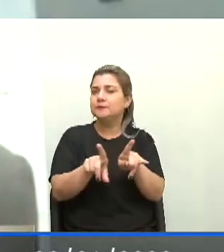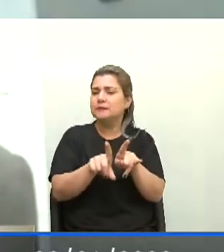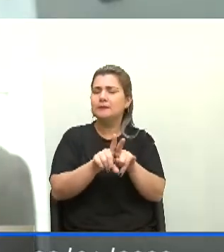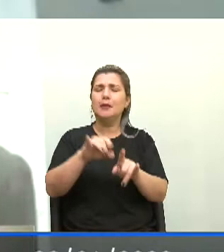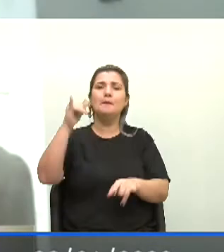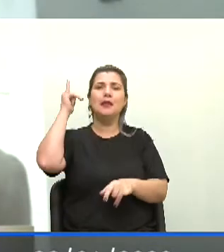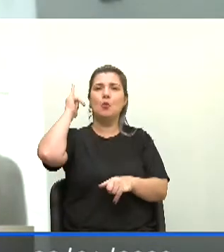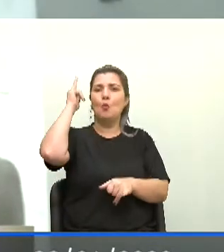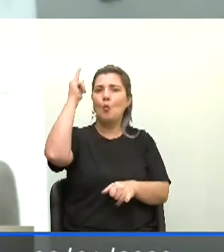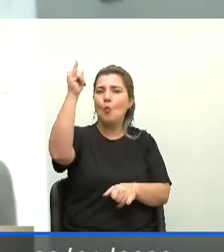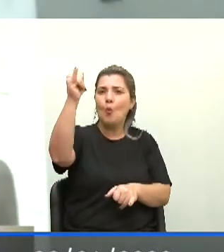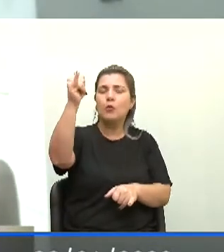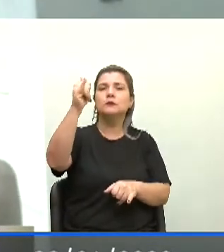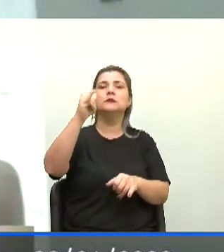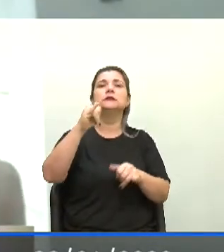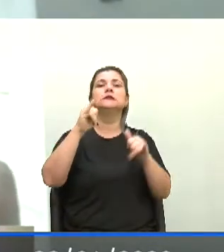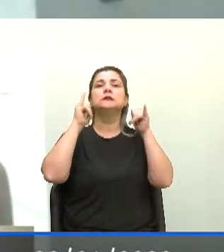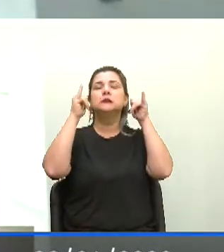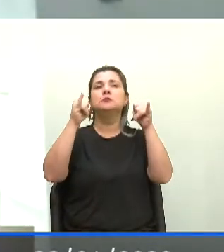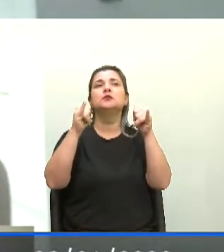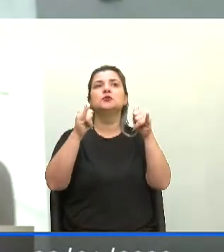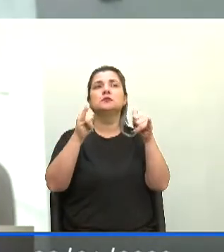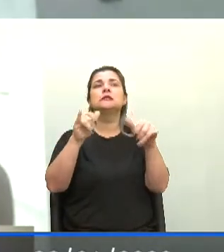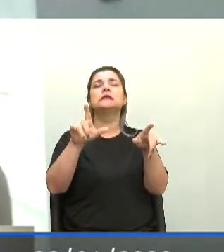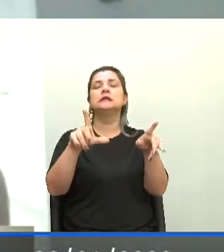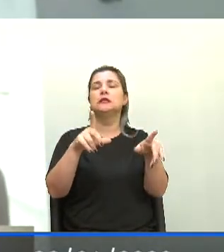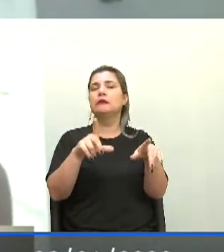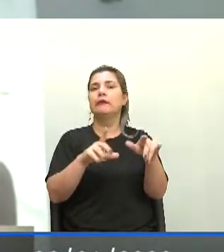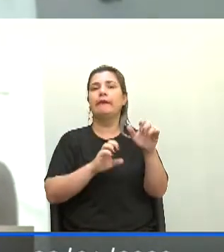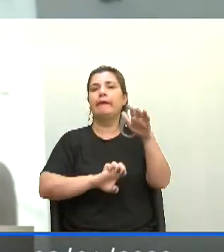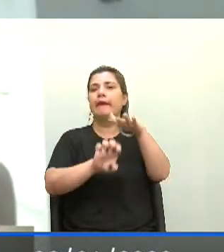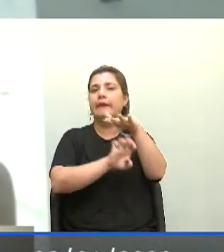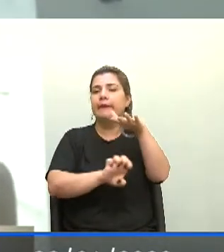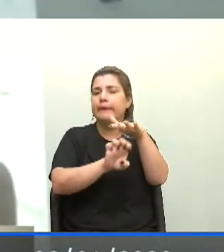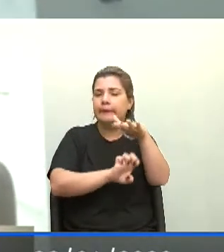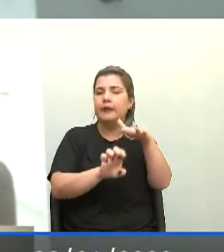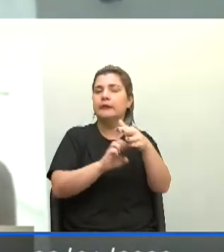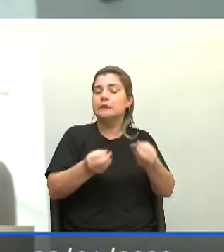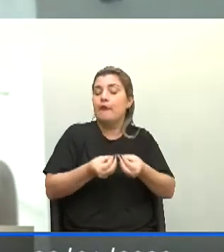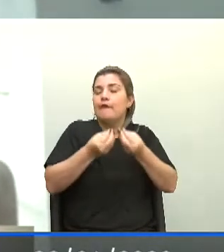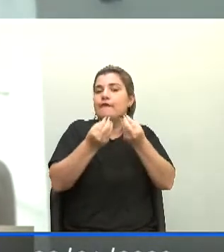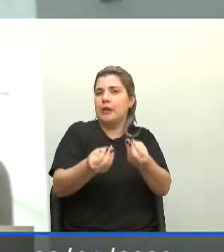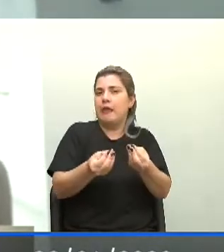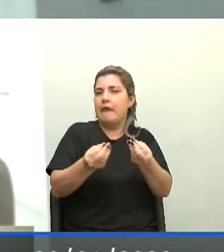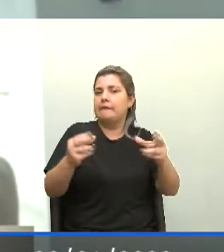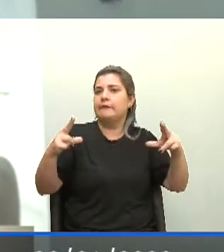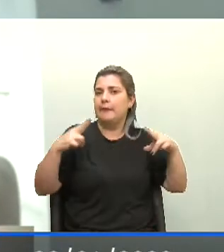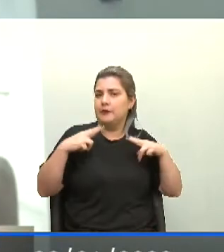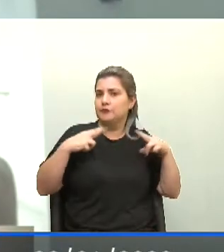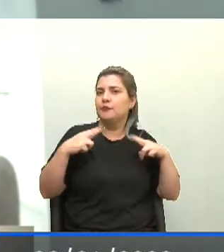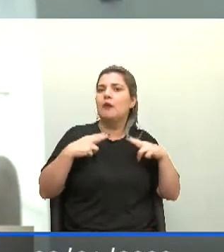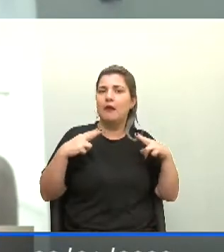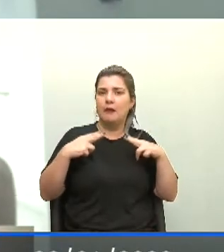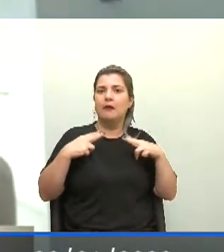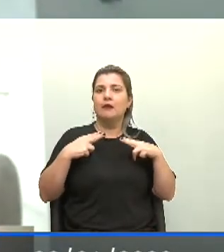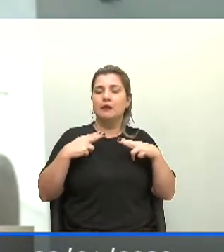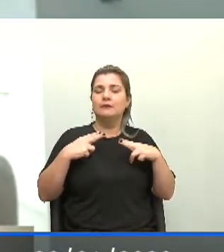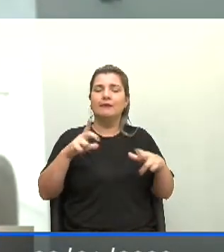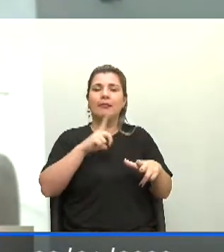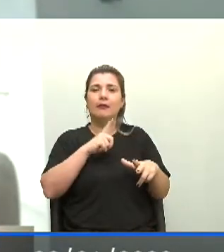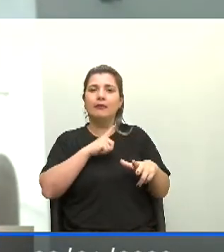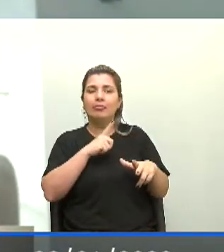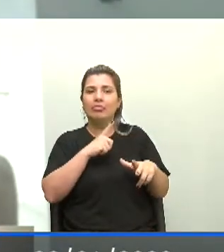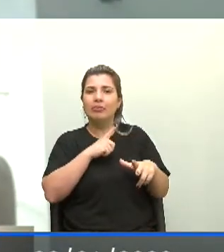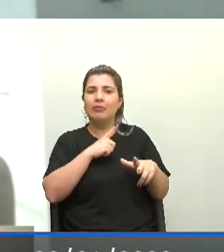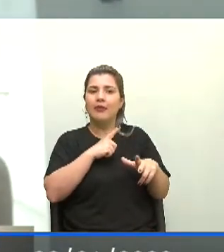né, de ter aqueles transportes que a empresa proporciona, que é privado, que tenham demarcações